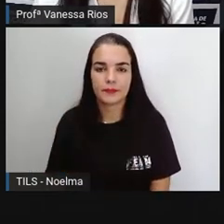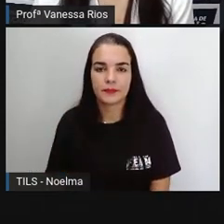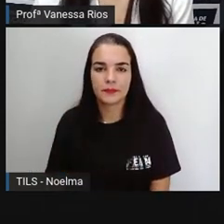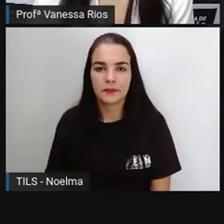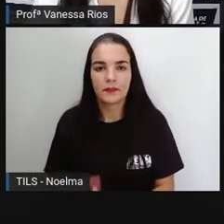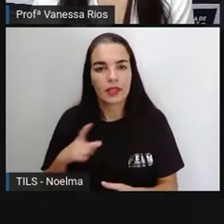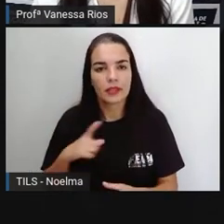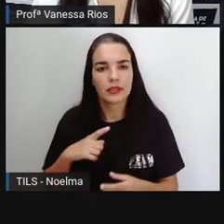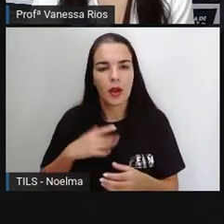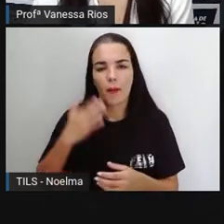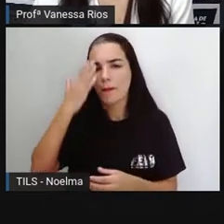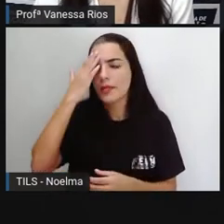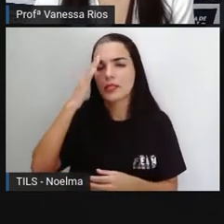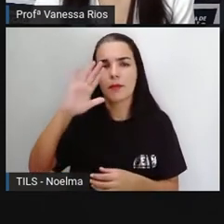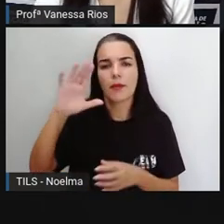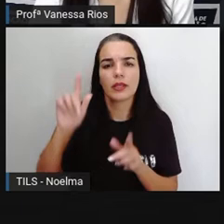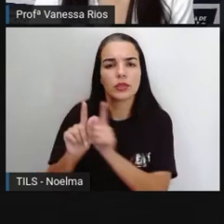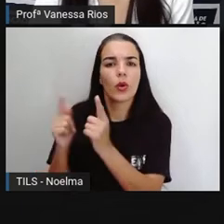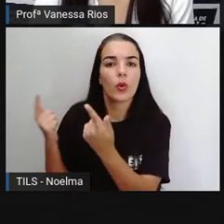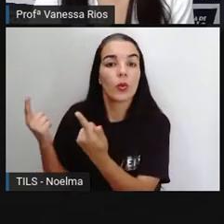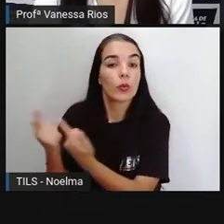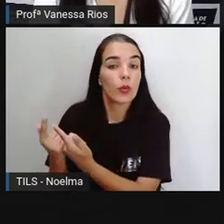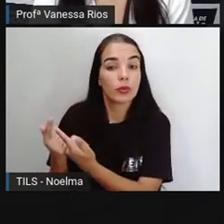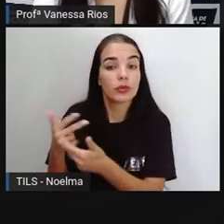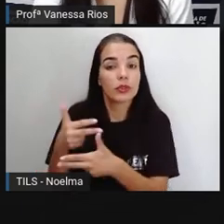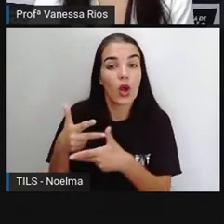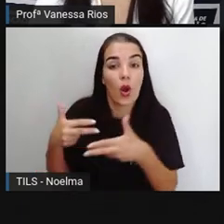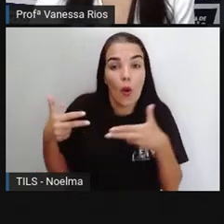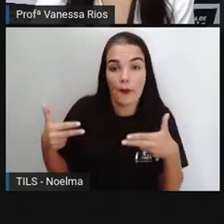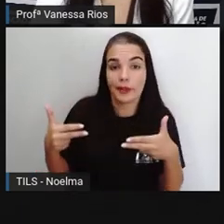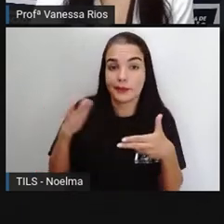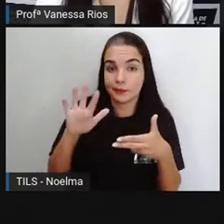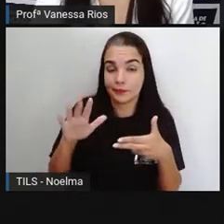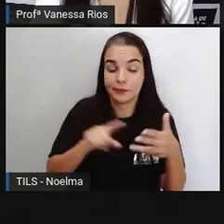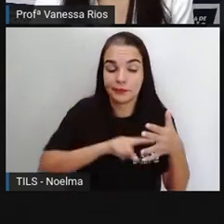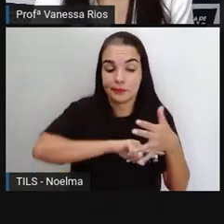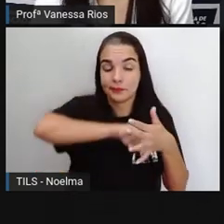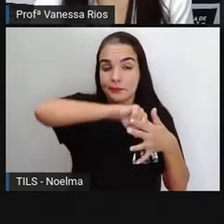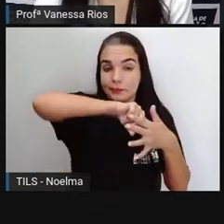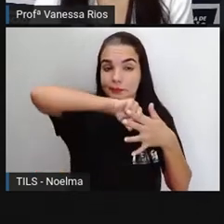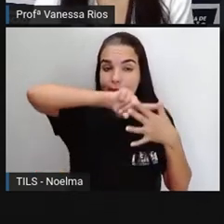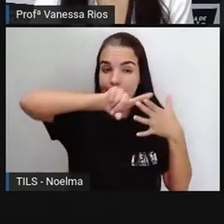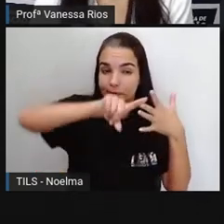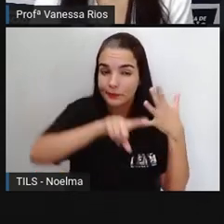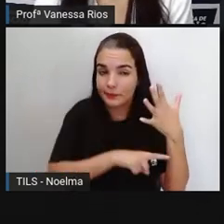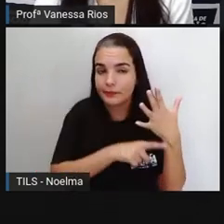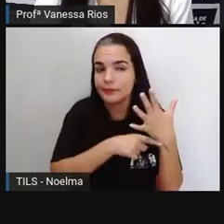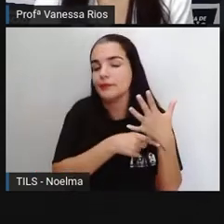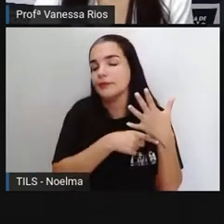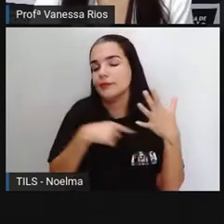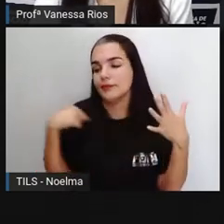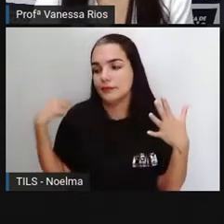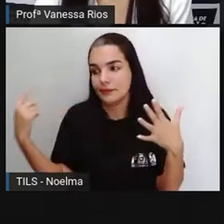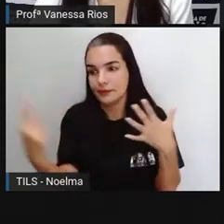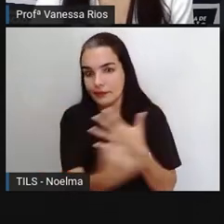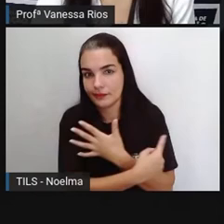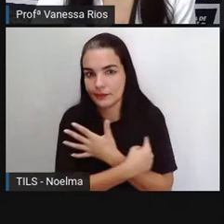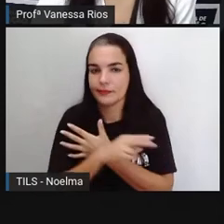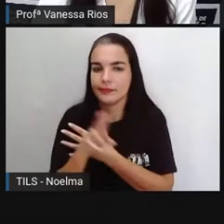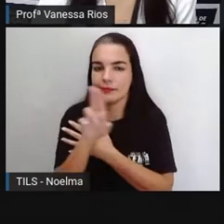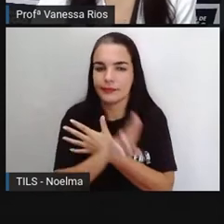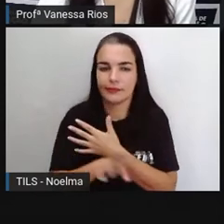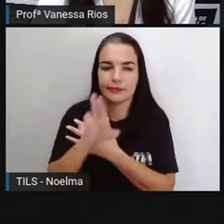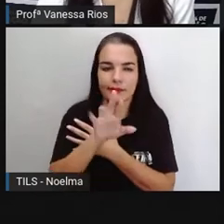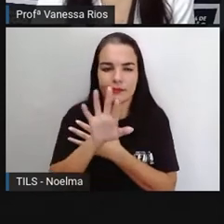E aí existem principais grupos de materiais em relação aos vários objetos que estão ao nosso redor. A